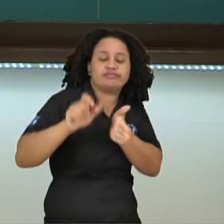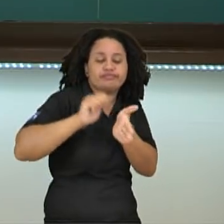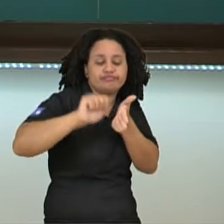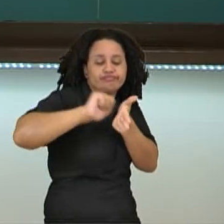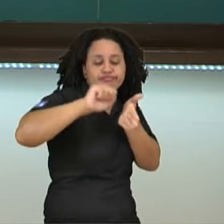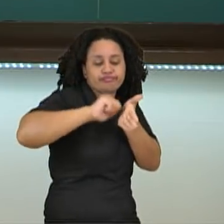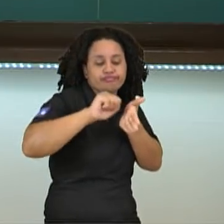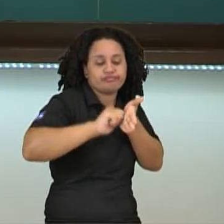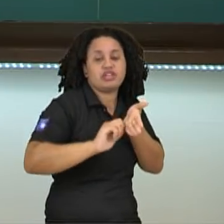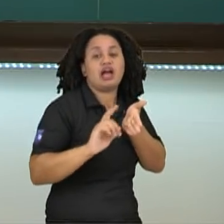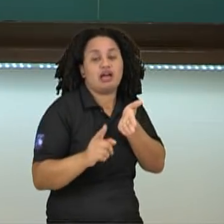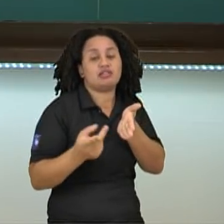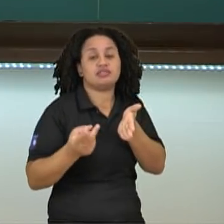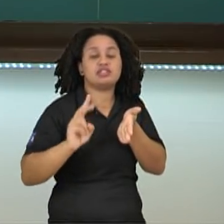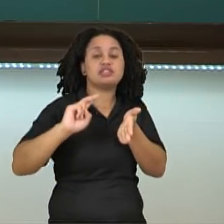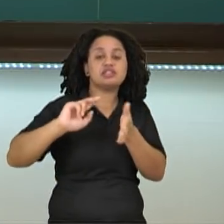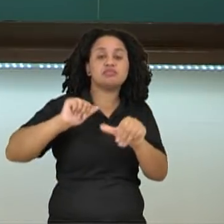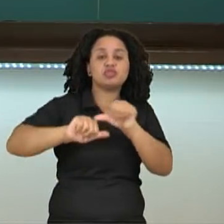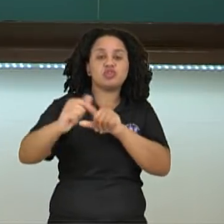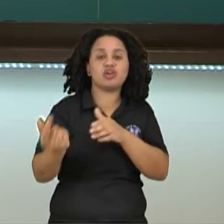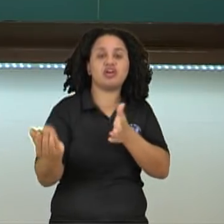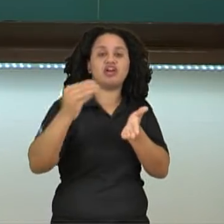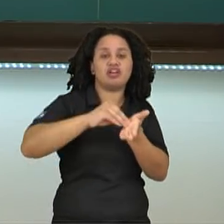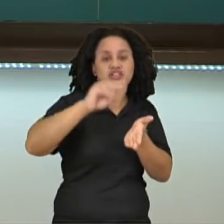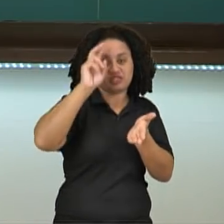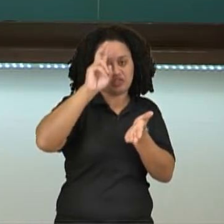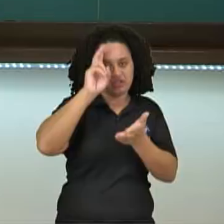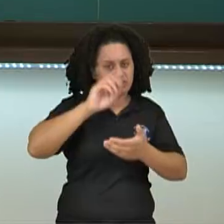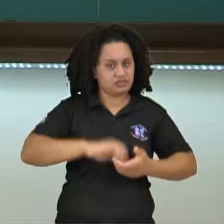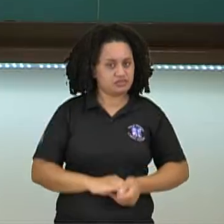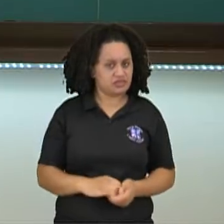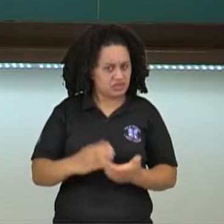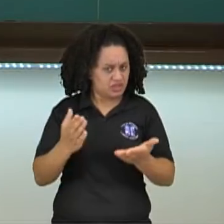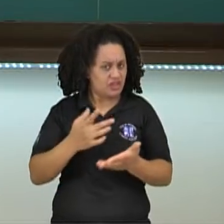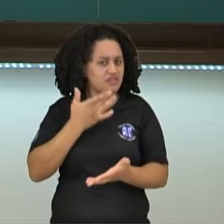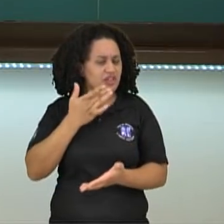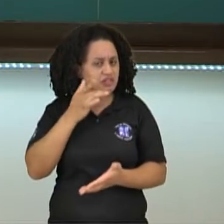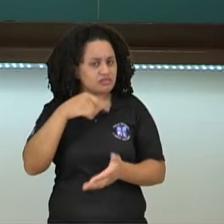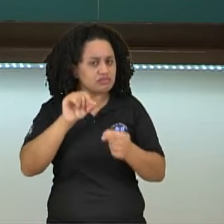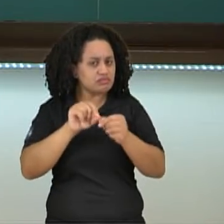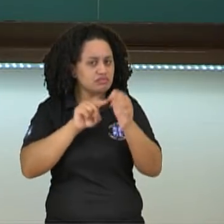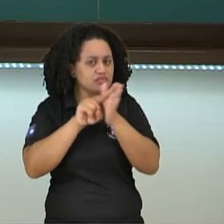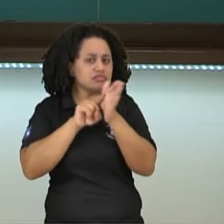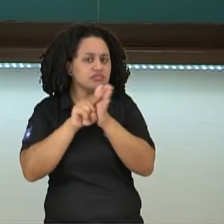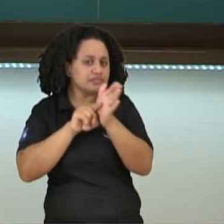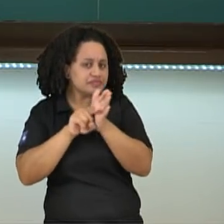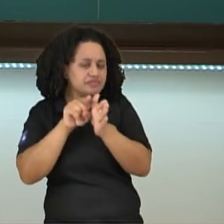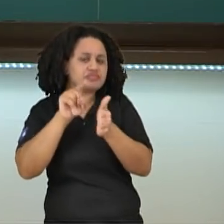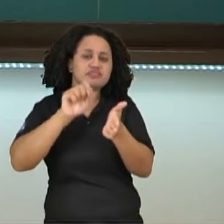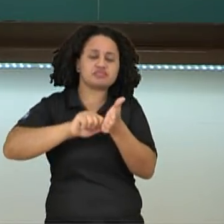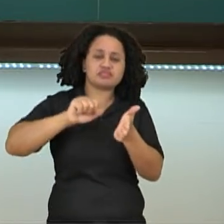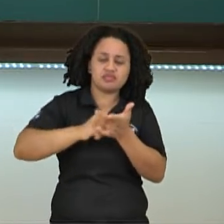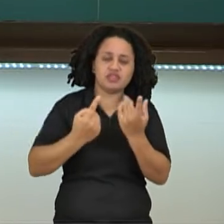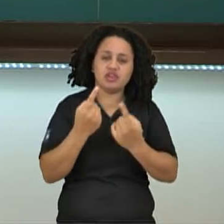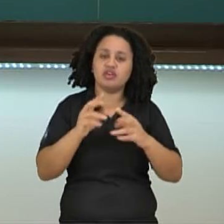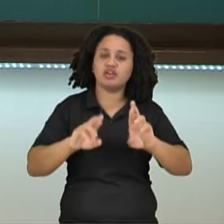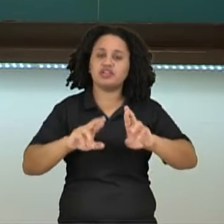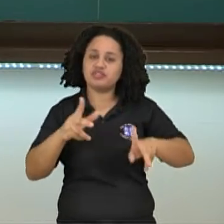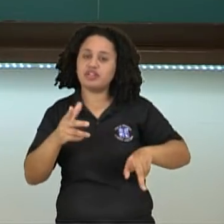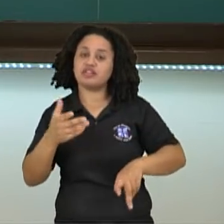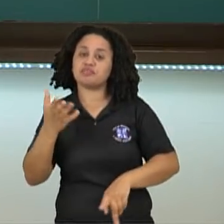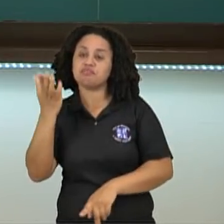ser história. Será que ficaria hoje fácil vocês fazerem uma pesquisa para nós? Escrever qual que é a diferença entre história e